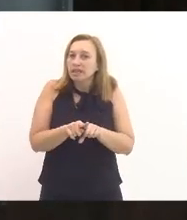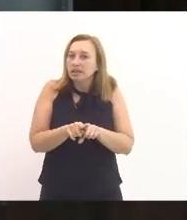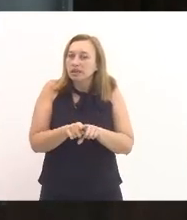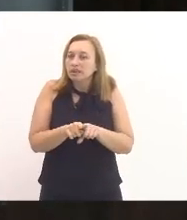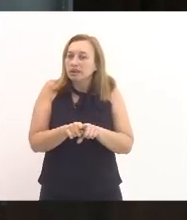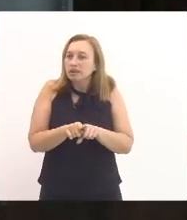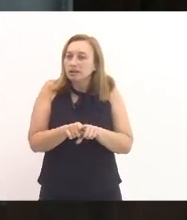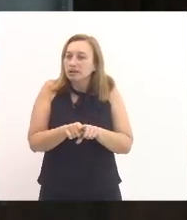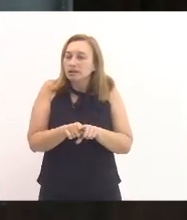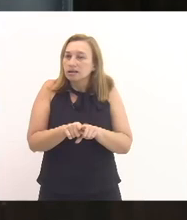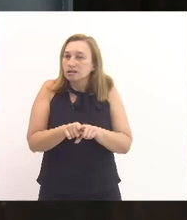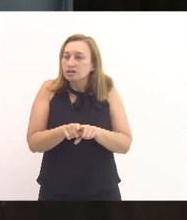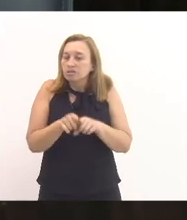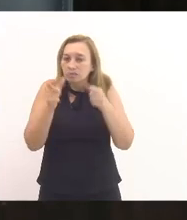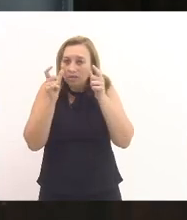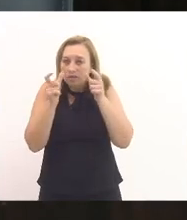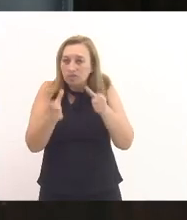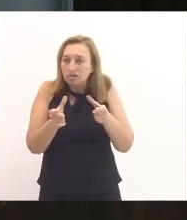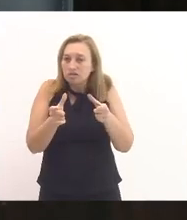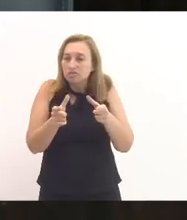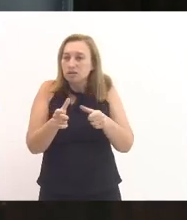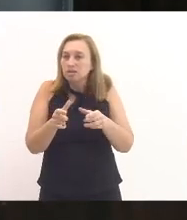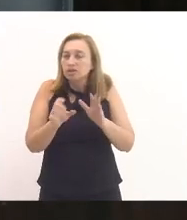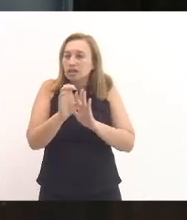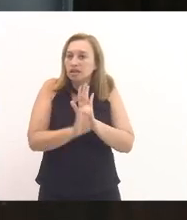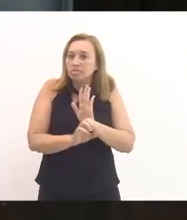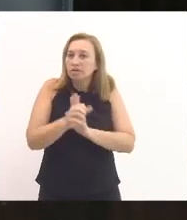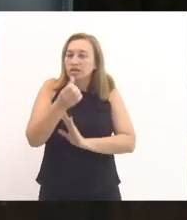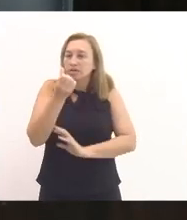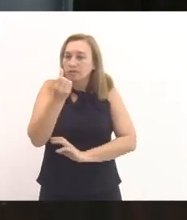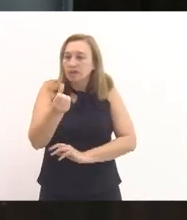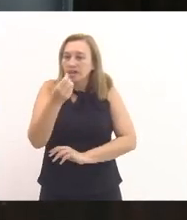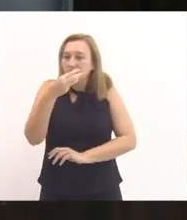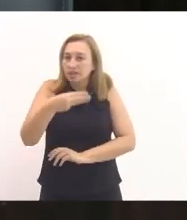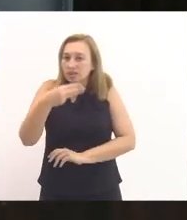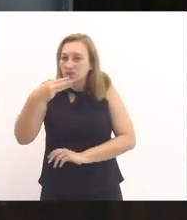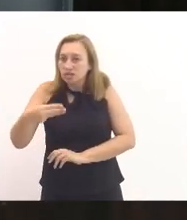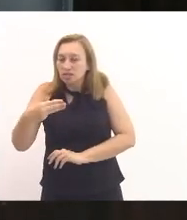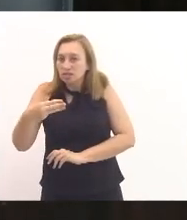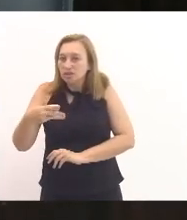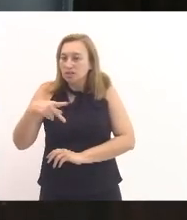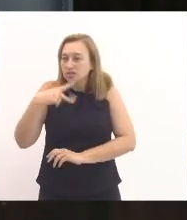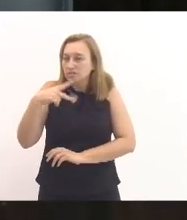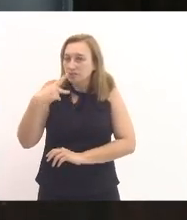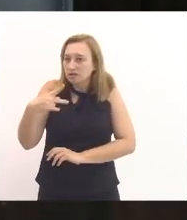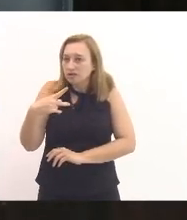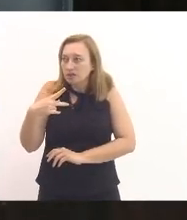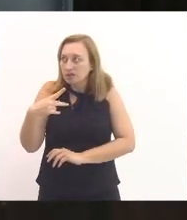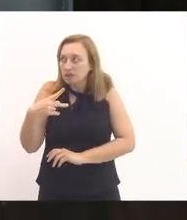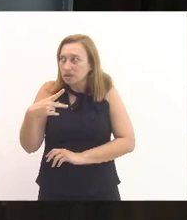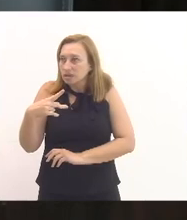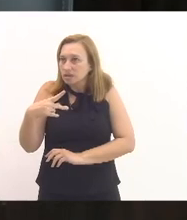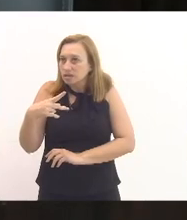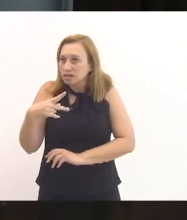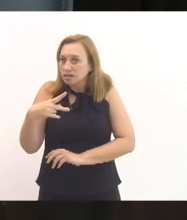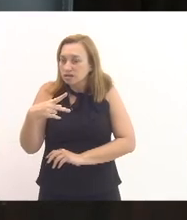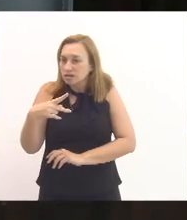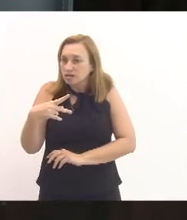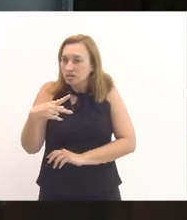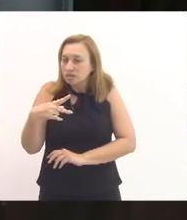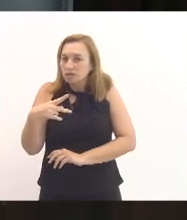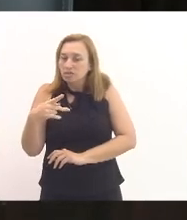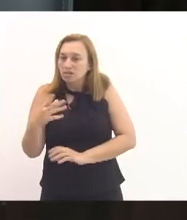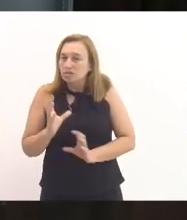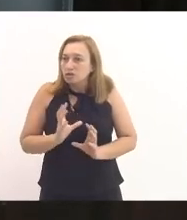uma atenção a emenda 633 que fala sobre a gente faz uma majoração